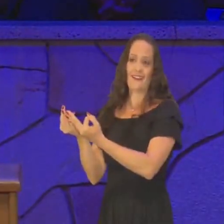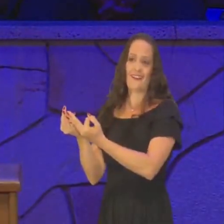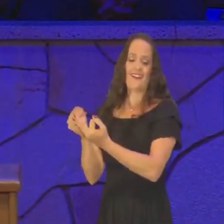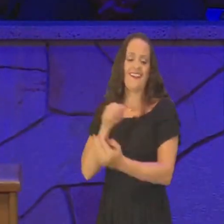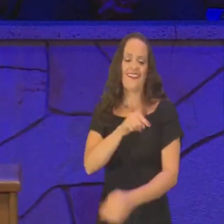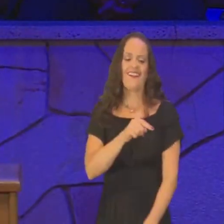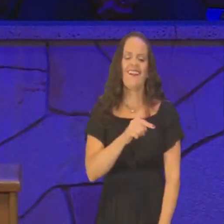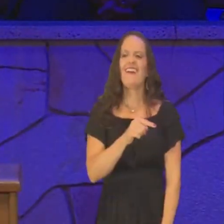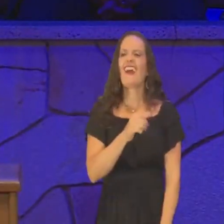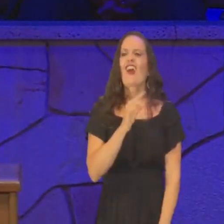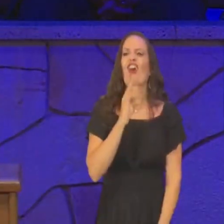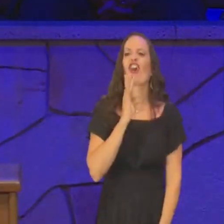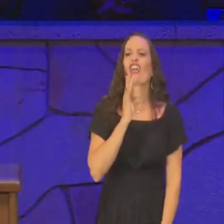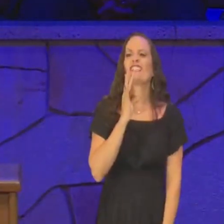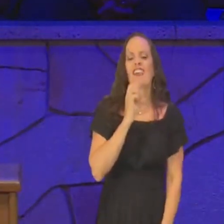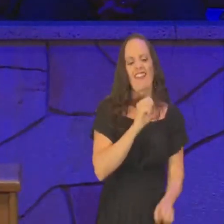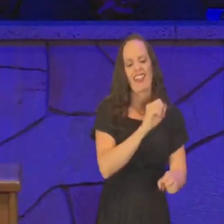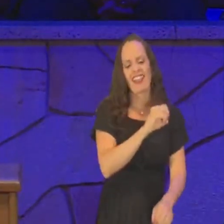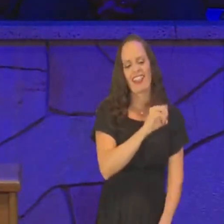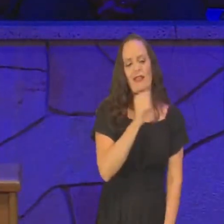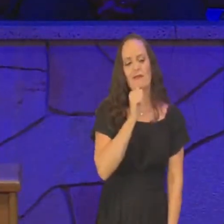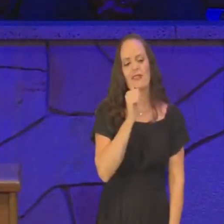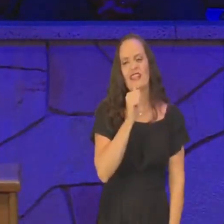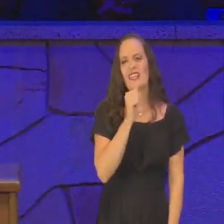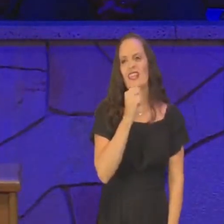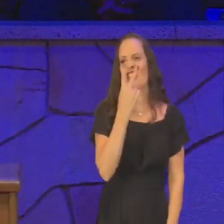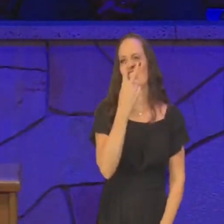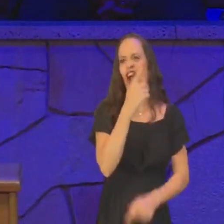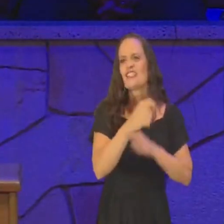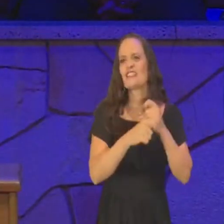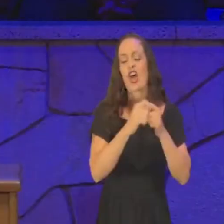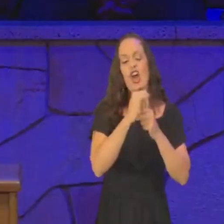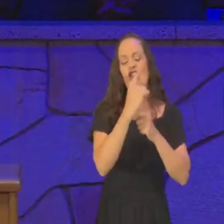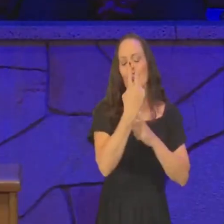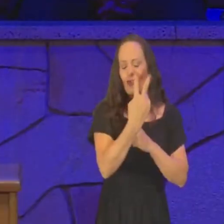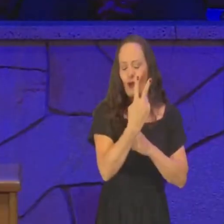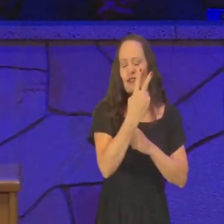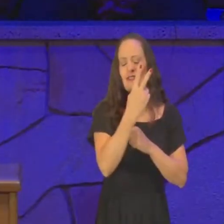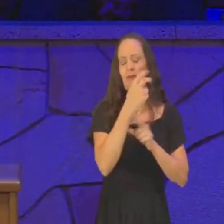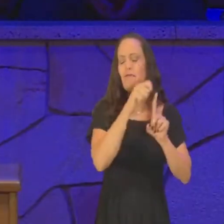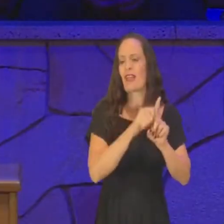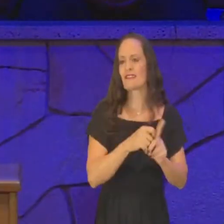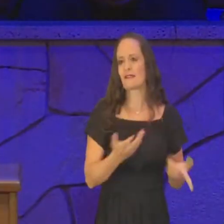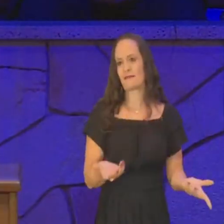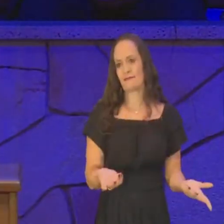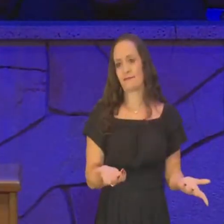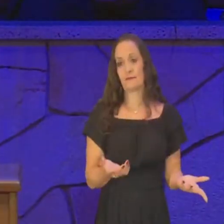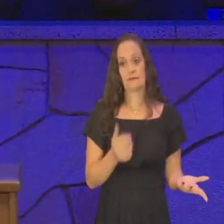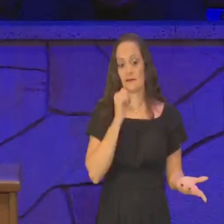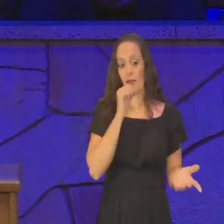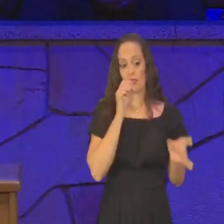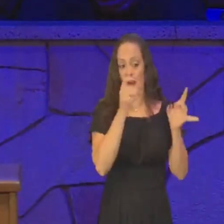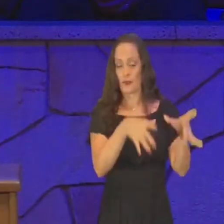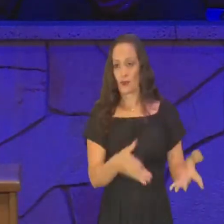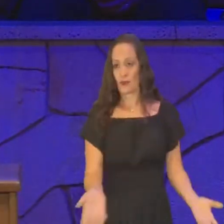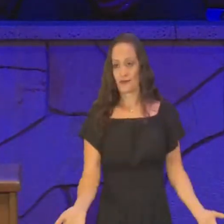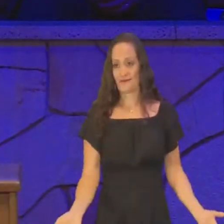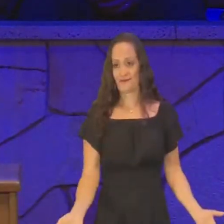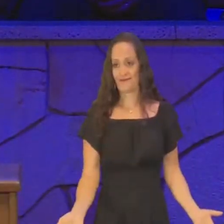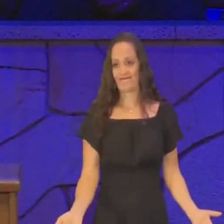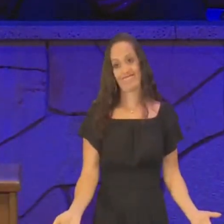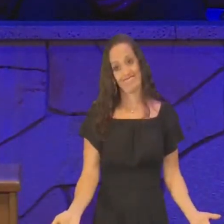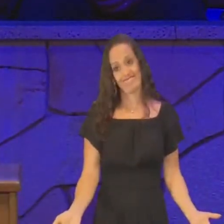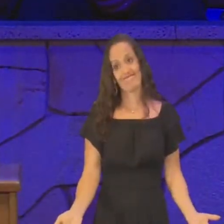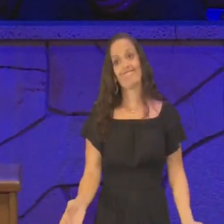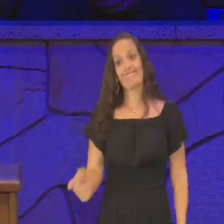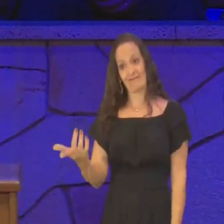Por isso as escolhas de um servo de Deus, de alguém que decide caminhar com o Senhor, precisa ser a escolha certa, a escolha